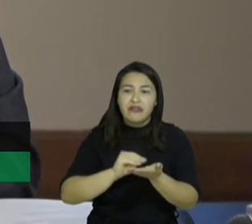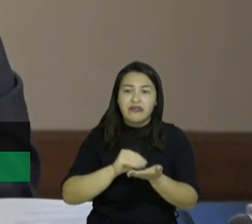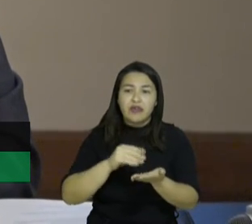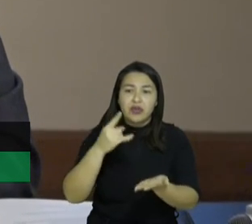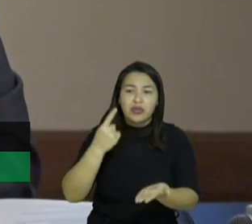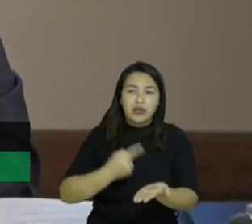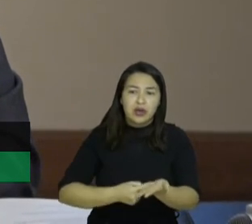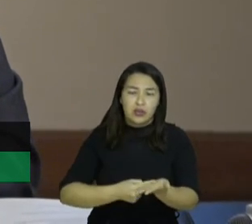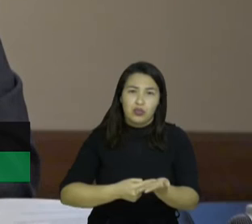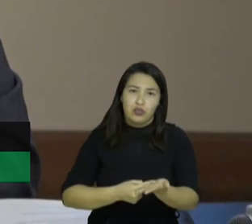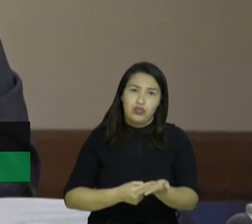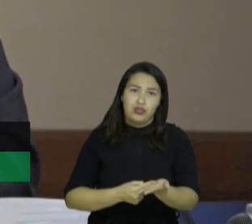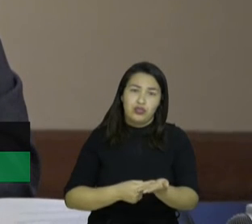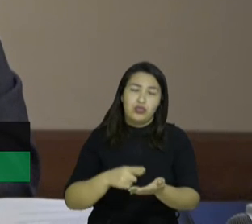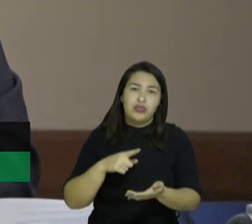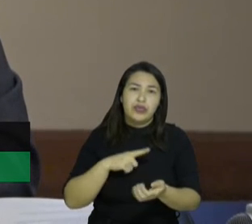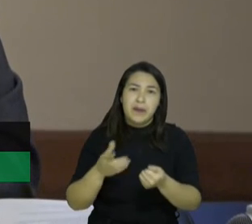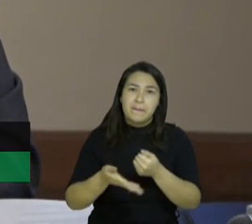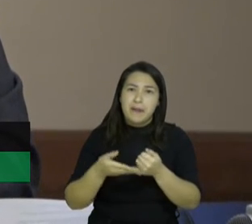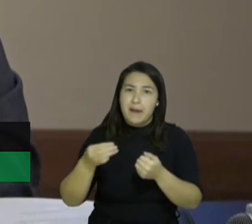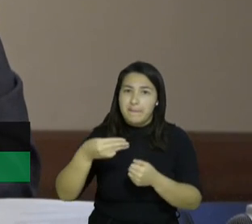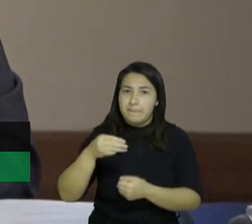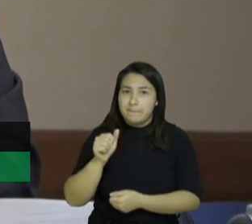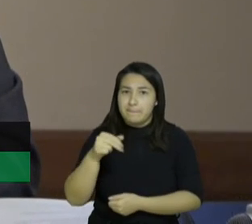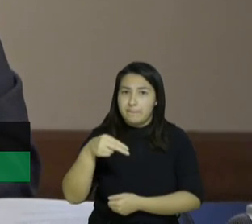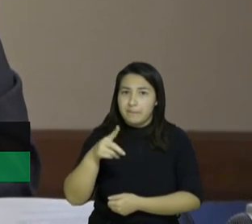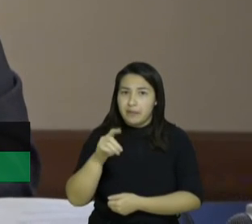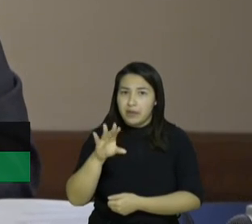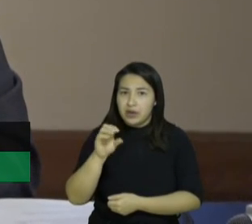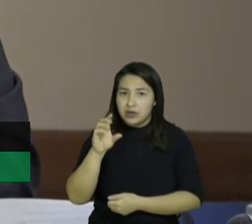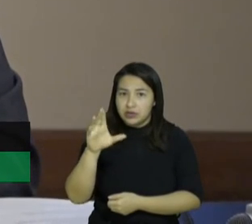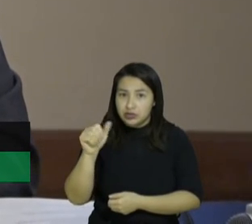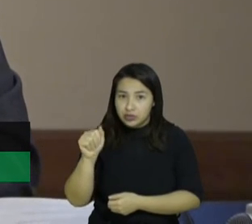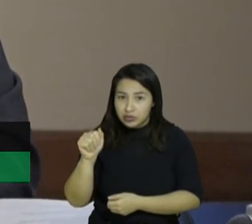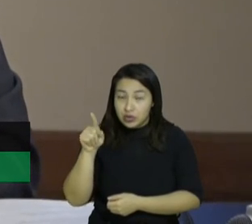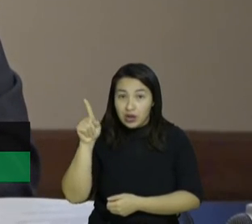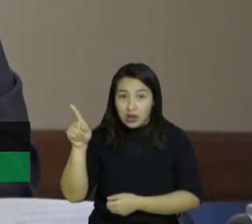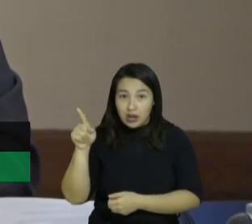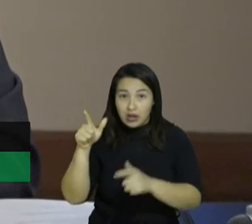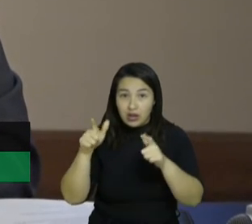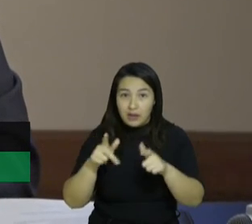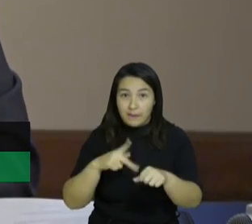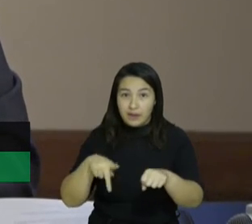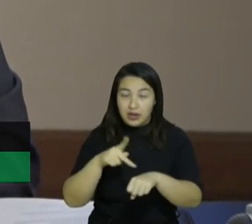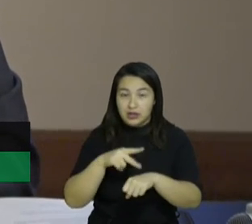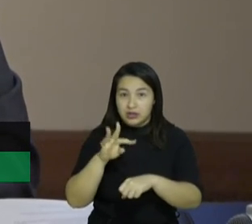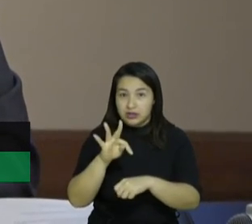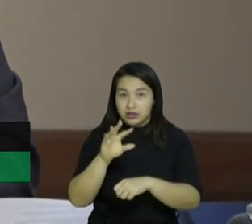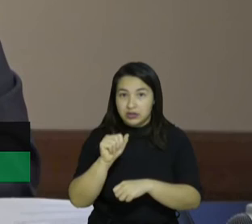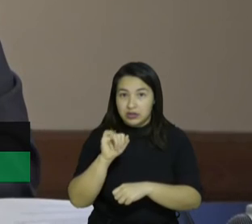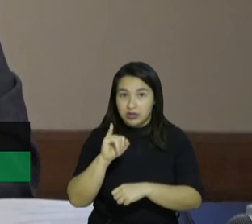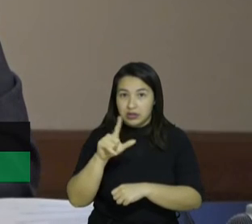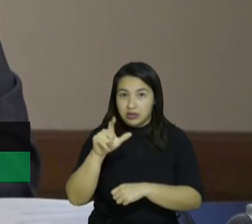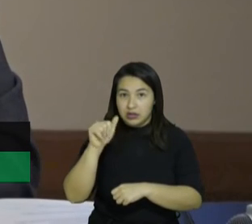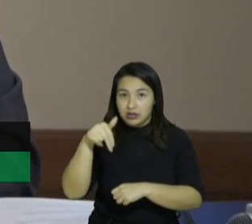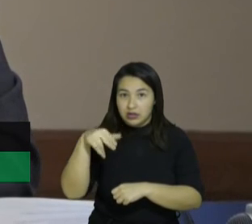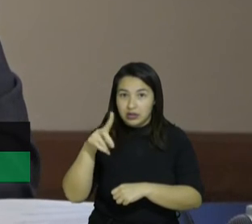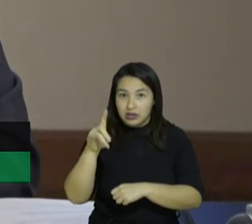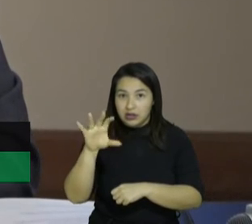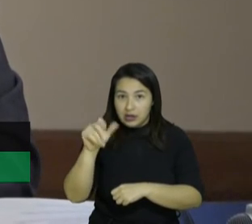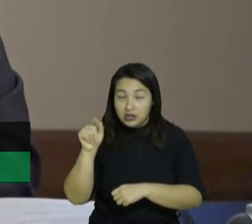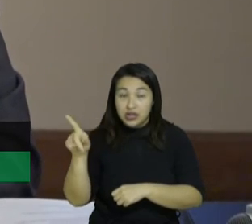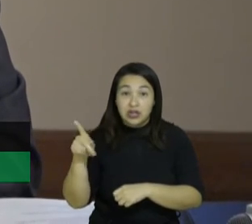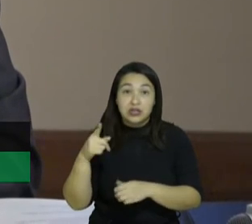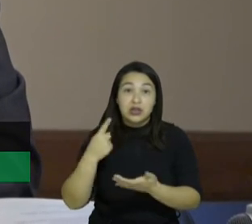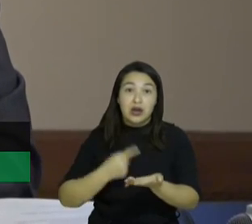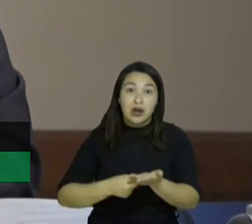tem derivados de mandioca no mundo por exemplo na Tailândia eles desde os anos 80 eles têm eles têm acordos bilaterais